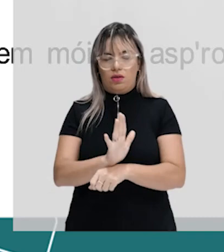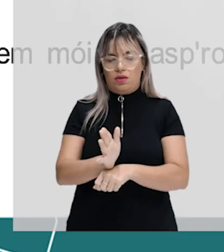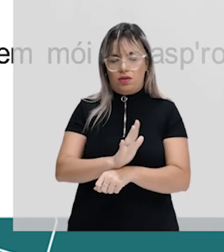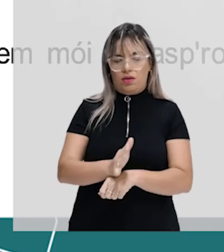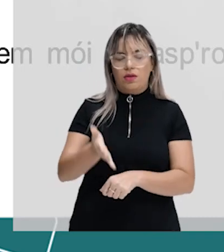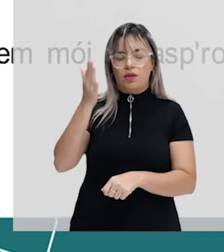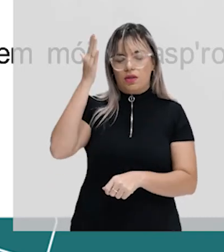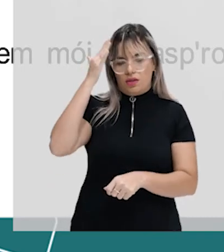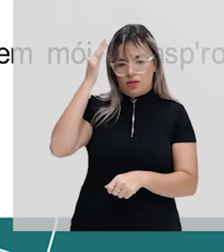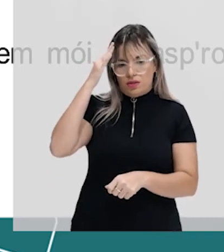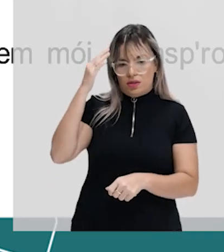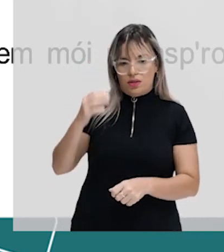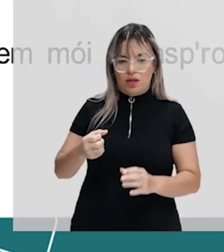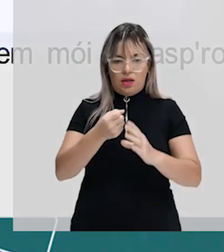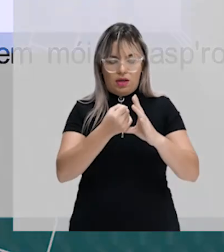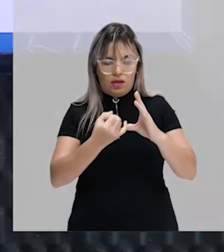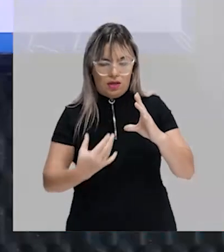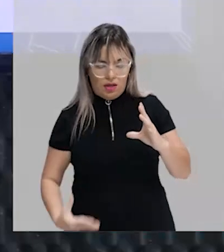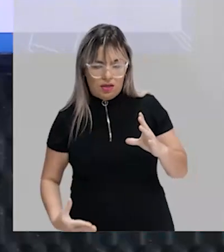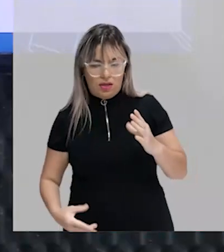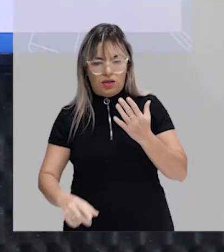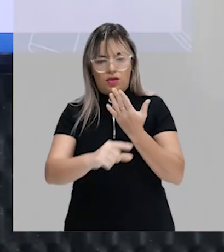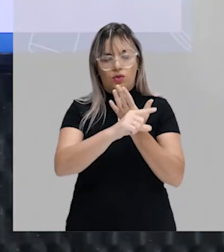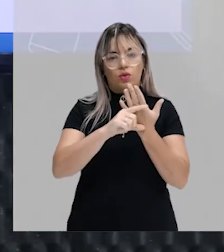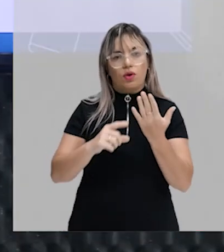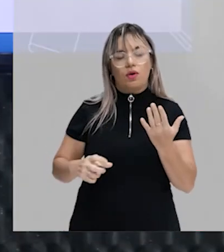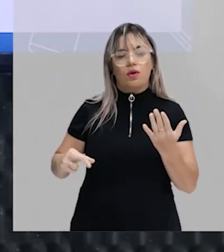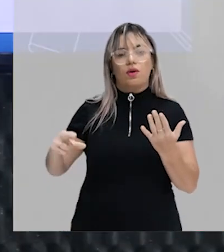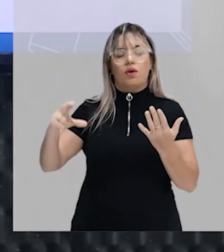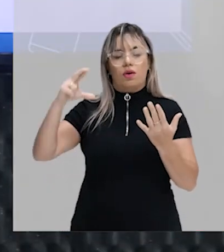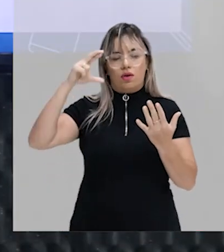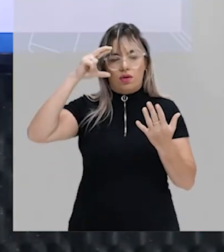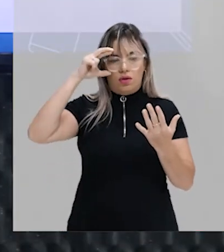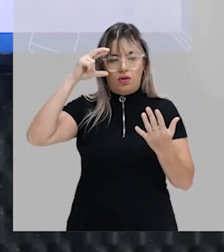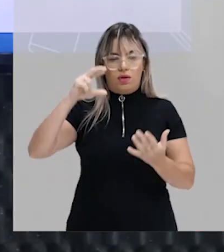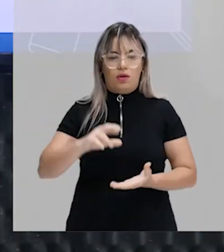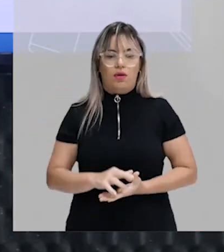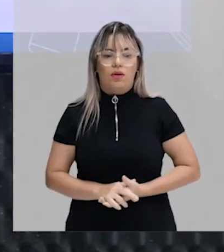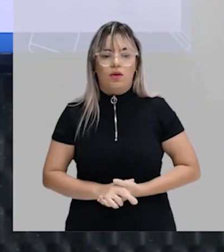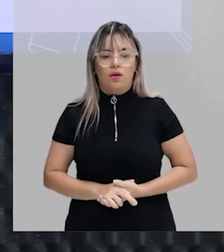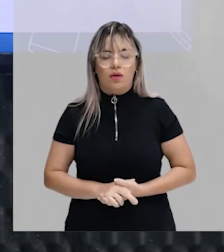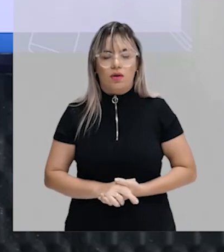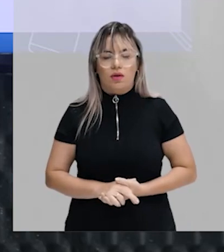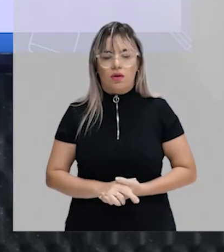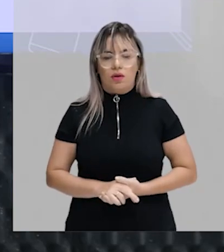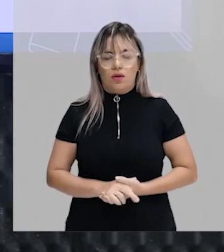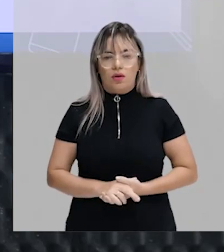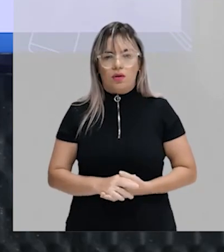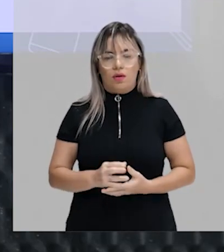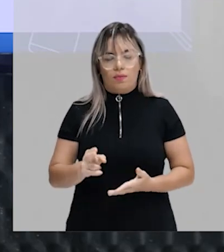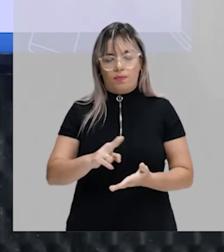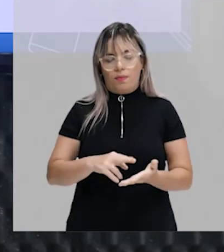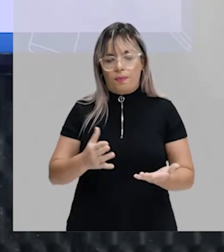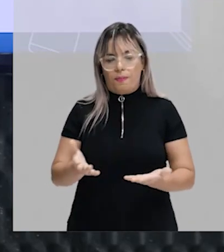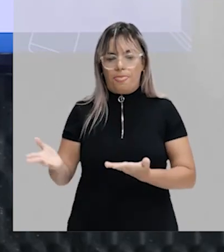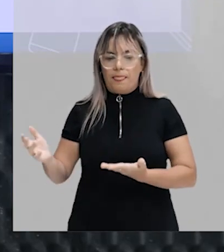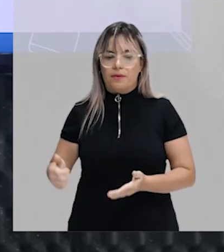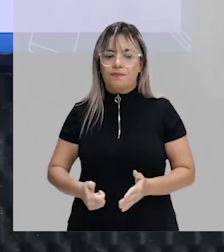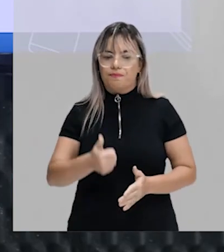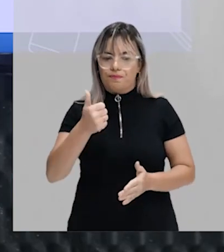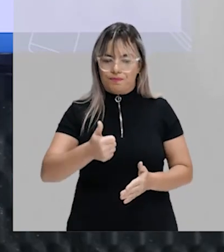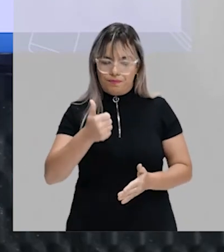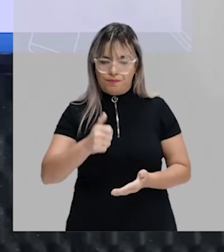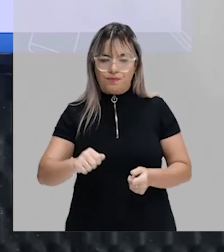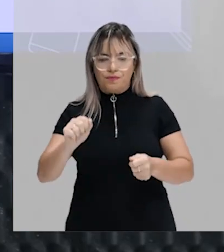autor. Olha um trecho aí, ó. De primeiro, eu fazia e mexia, e pensar